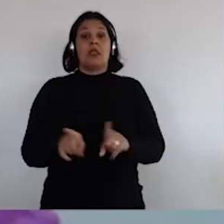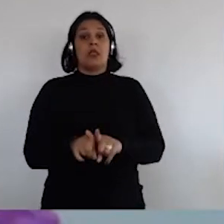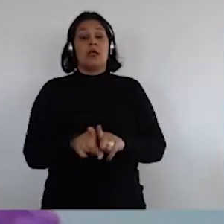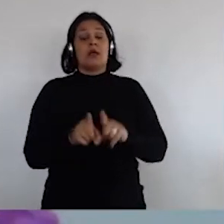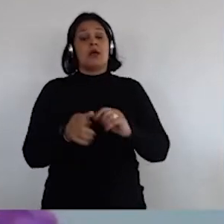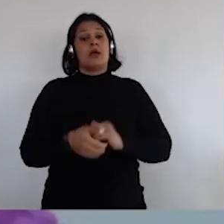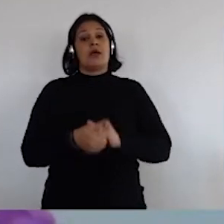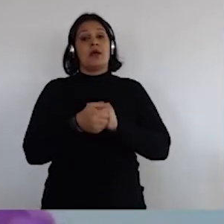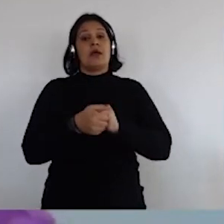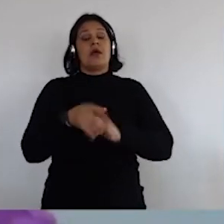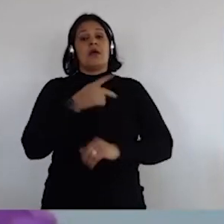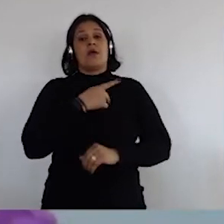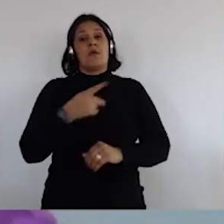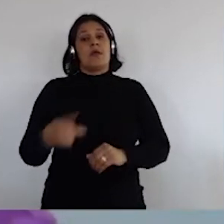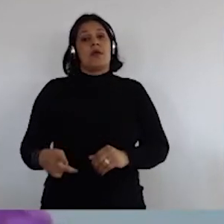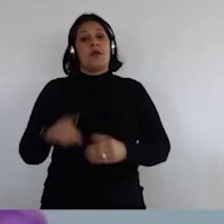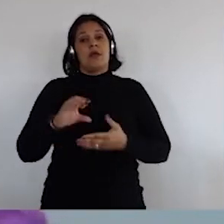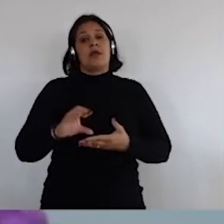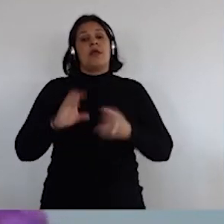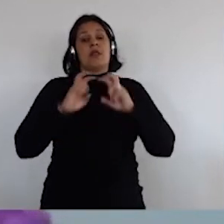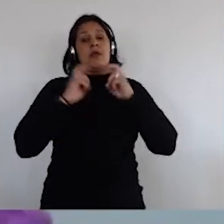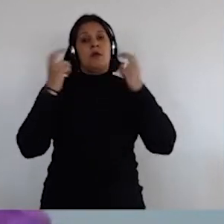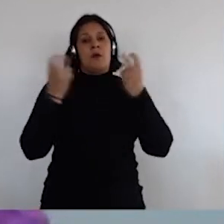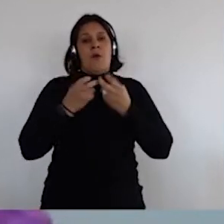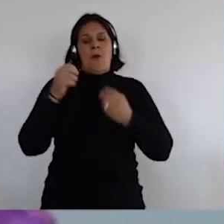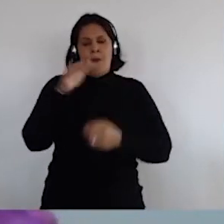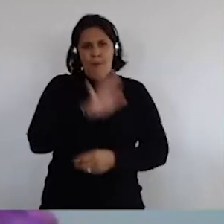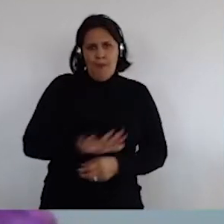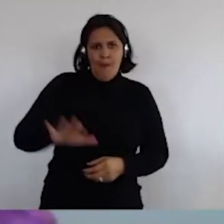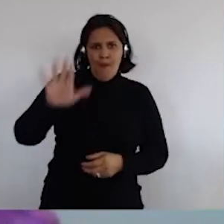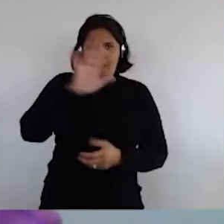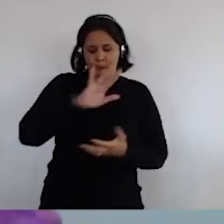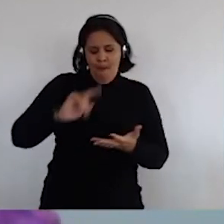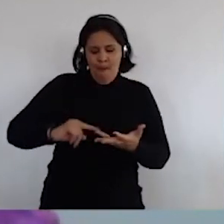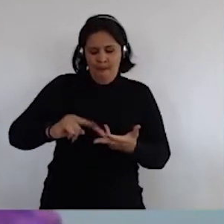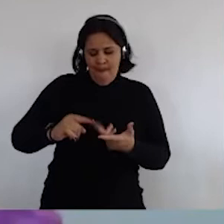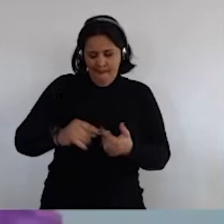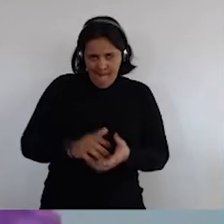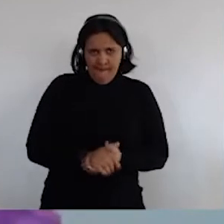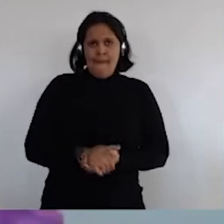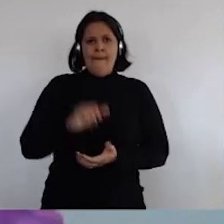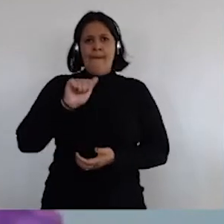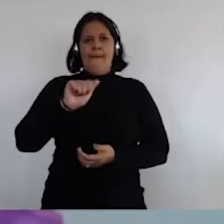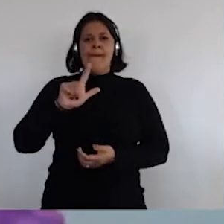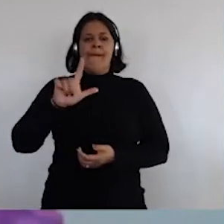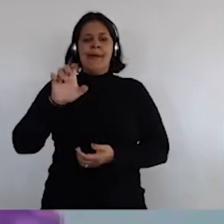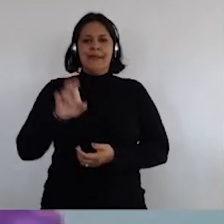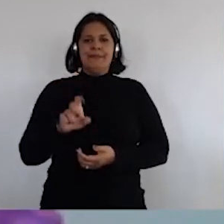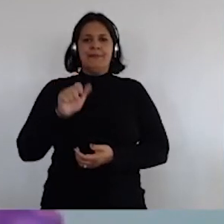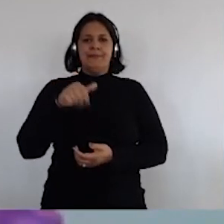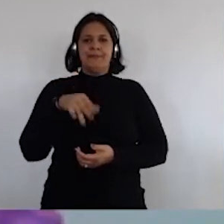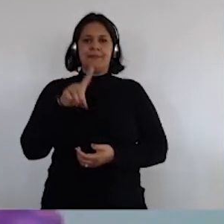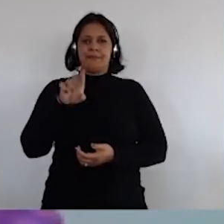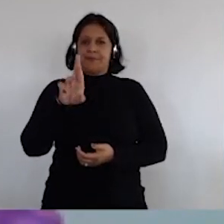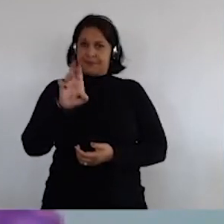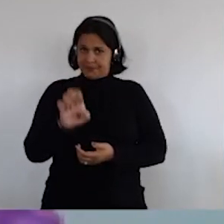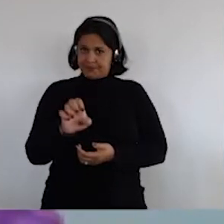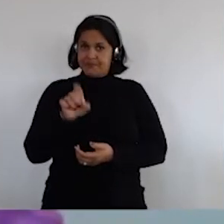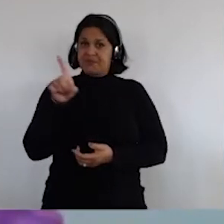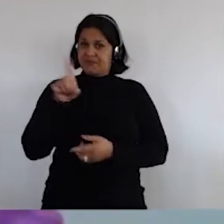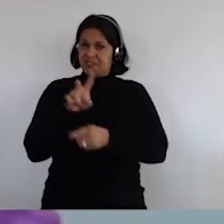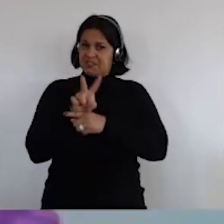Comissão Nacional de Prerrogativas, doutor Alexandre Okuzuko, o verdadeiro defensor das prerrogativas,